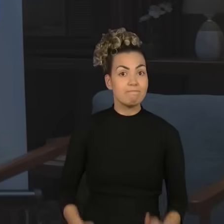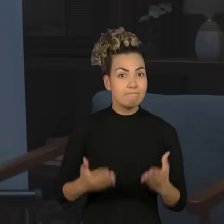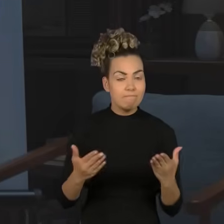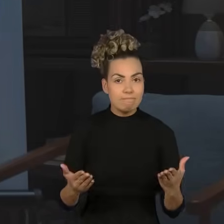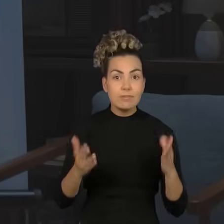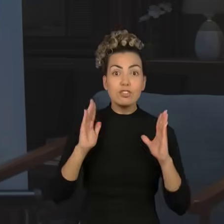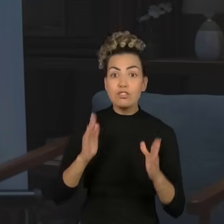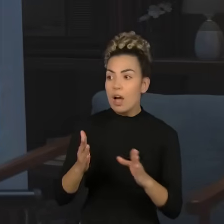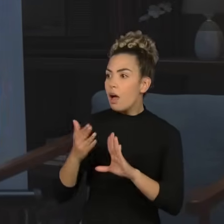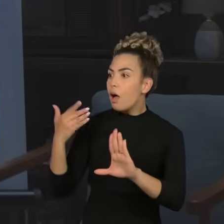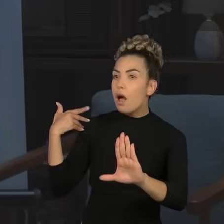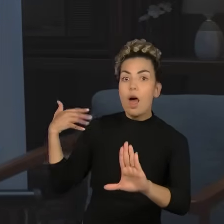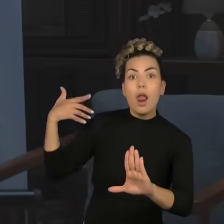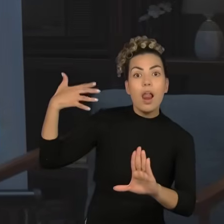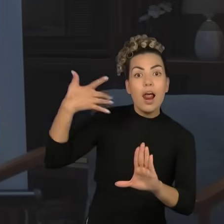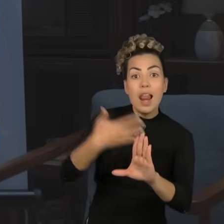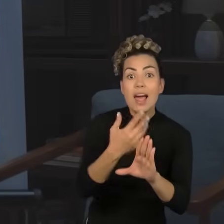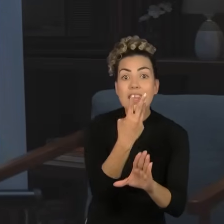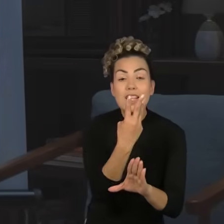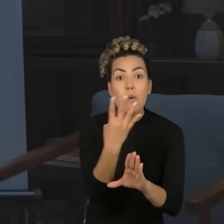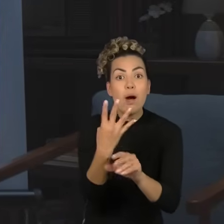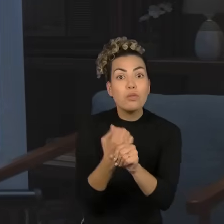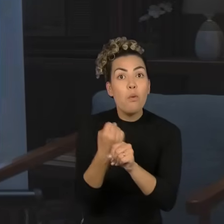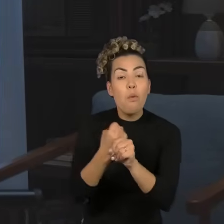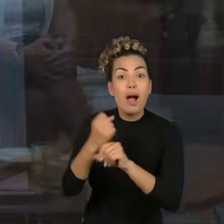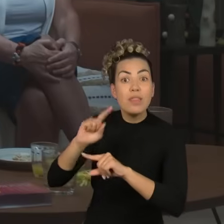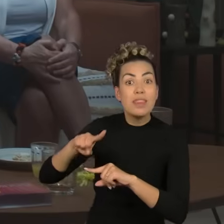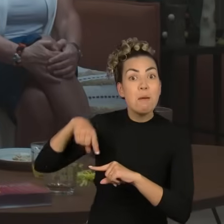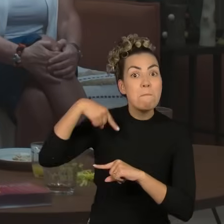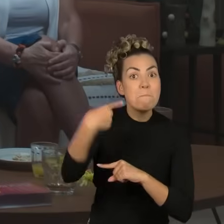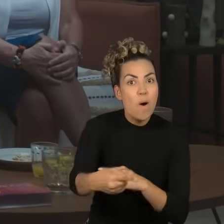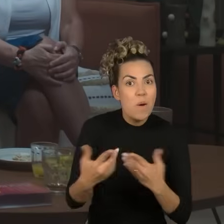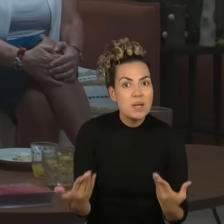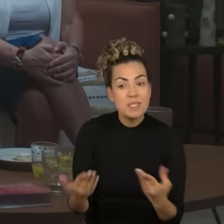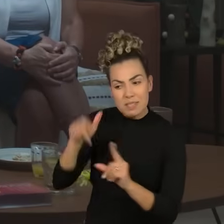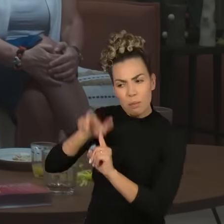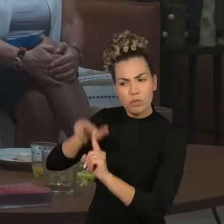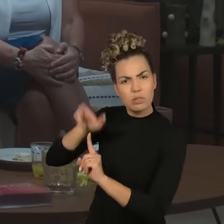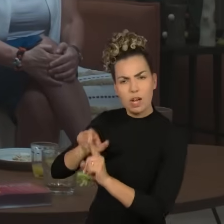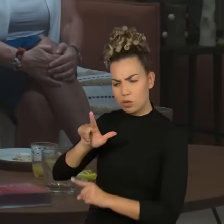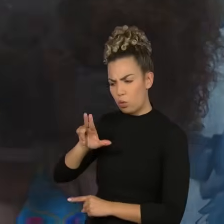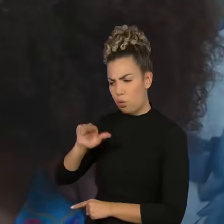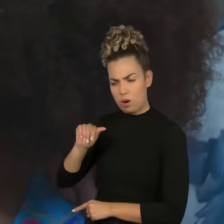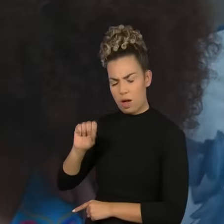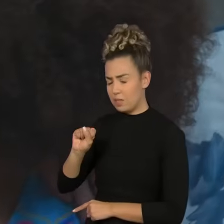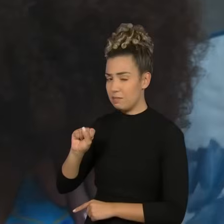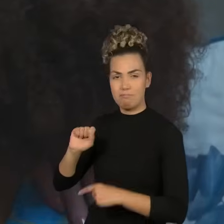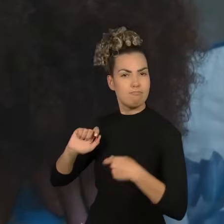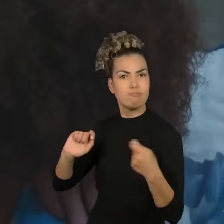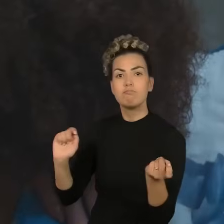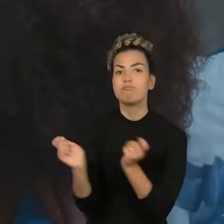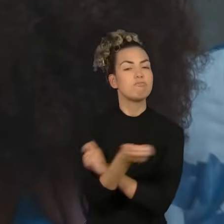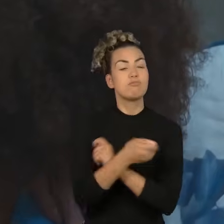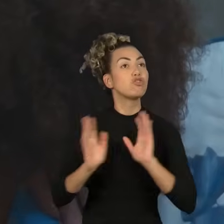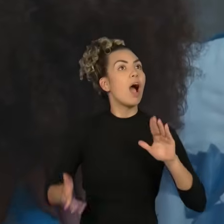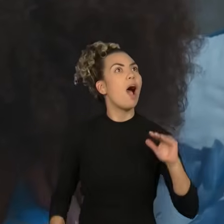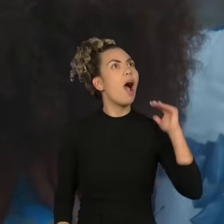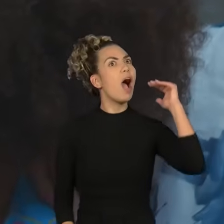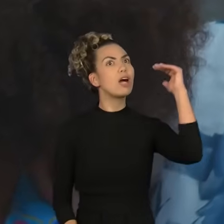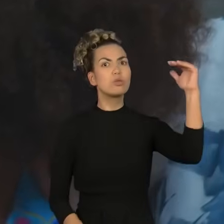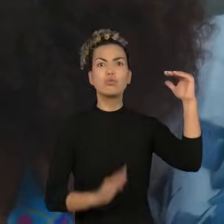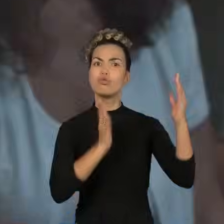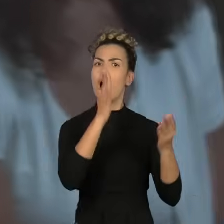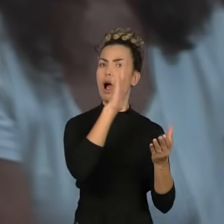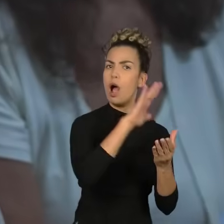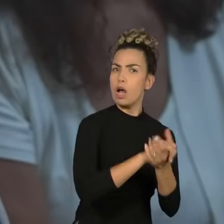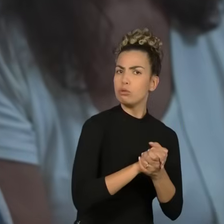34 anos depois, o garoto Lucas Silva e Silva é agora um adulto, casado, piloto de avião e